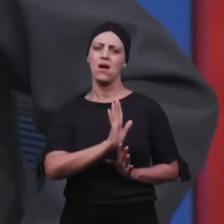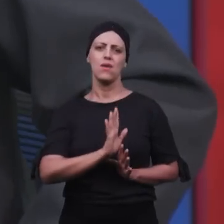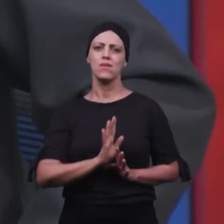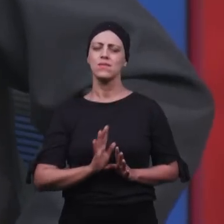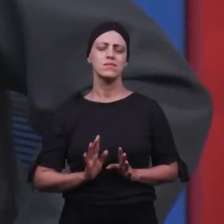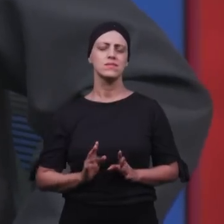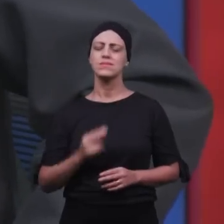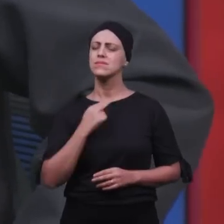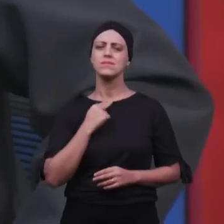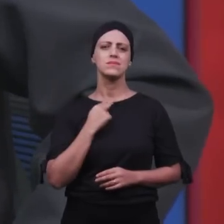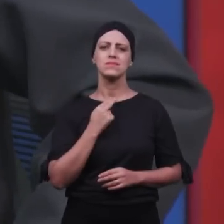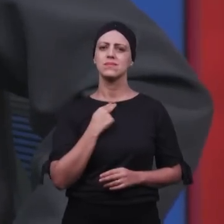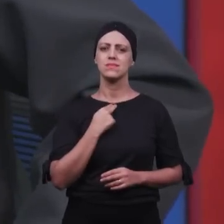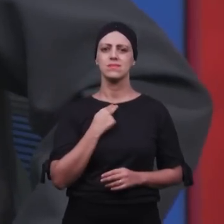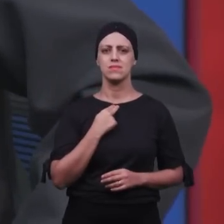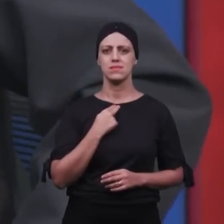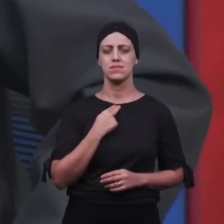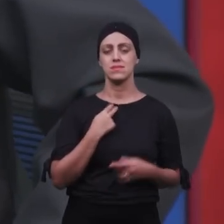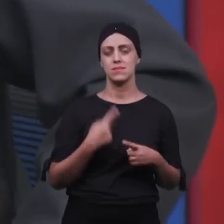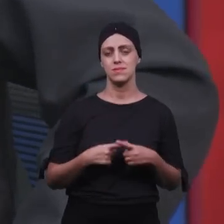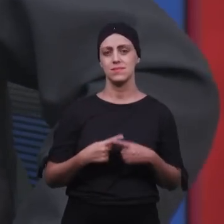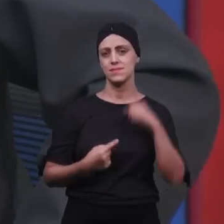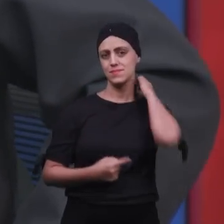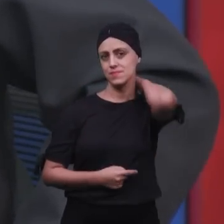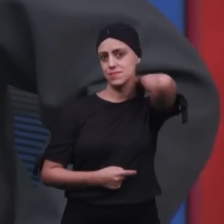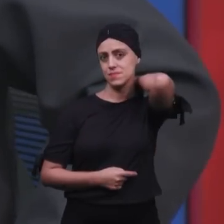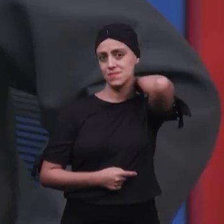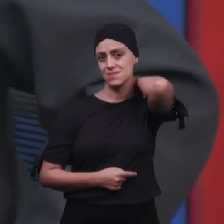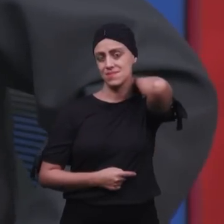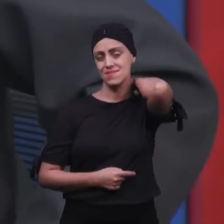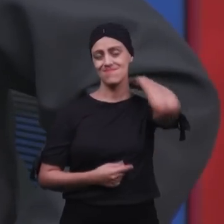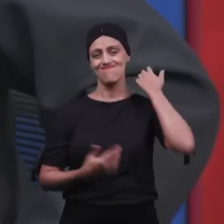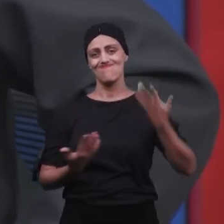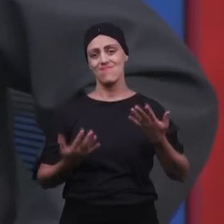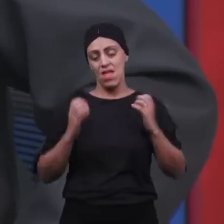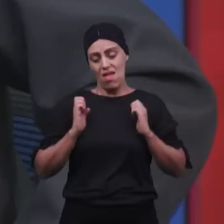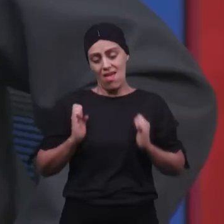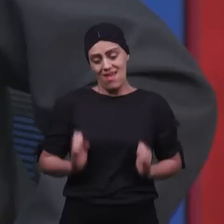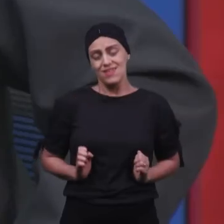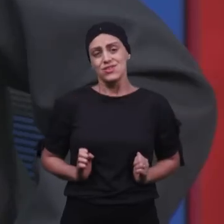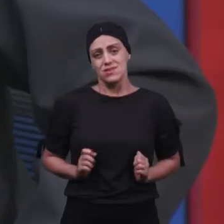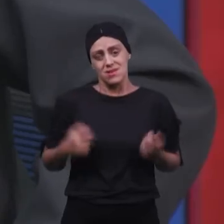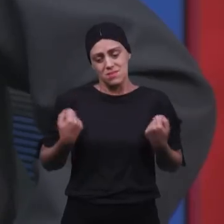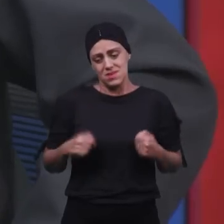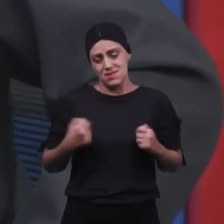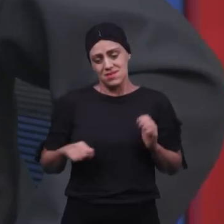pastor, mas é porque fugiria de uma ética